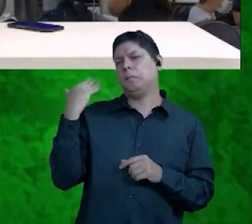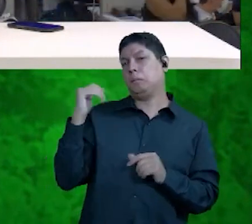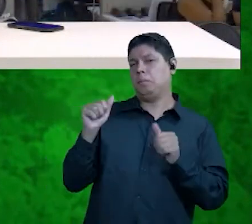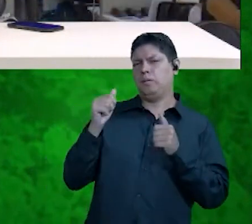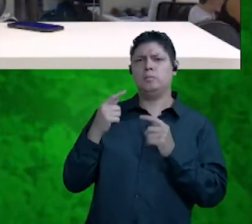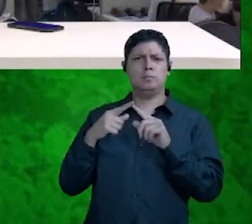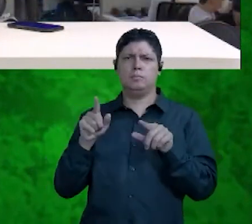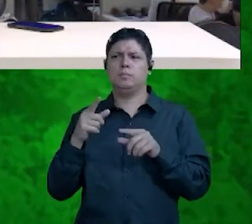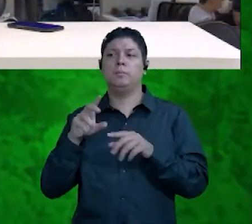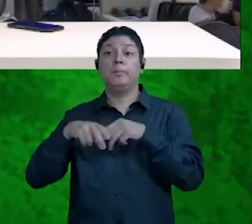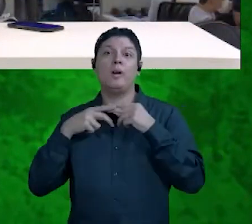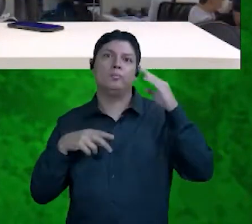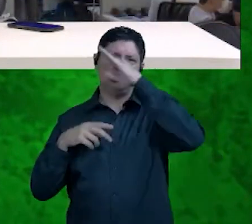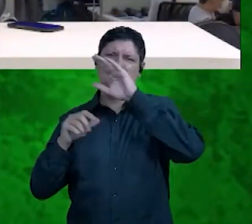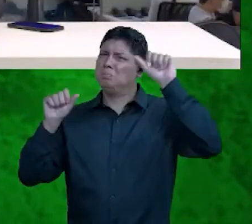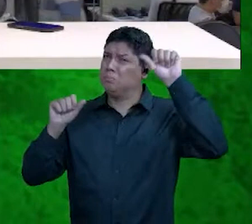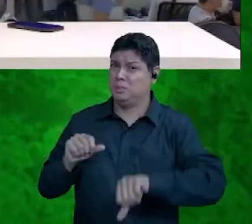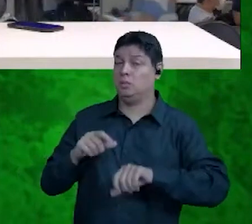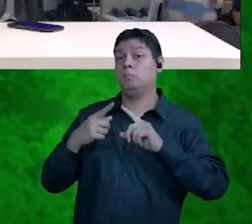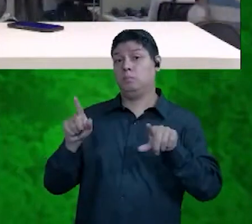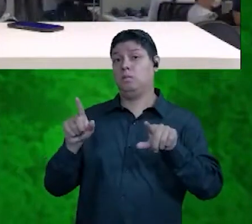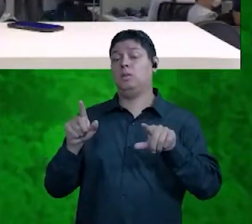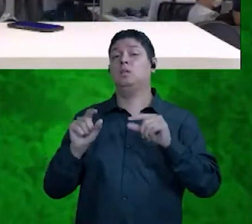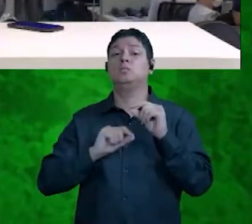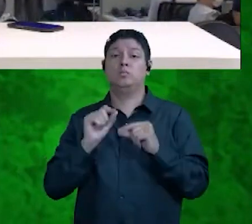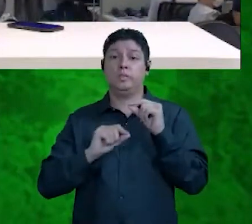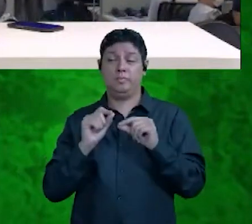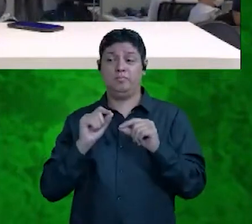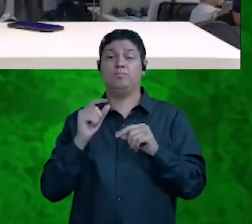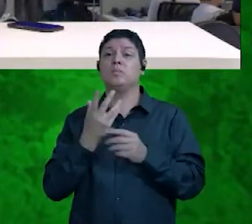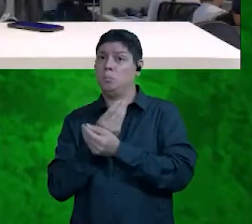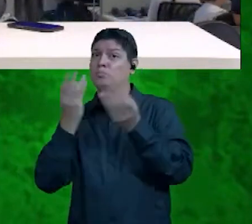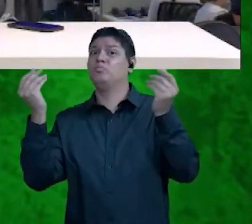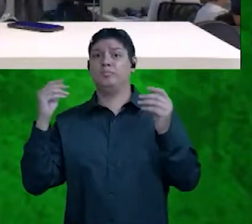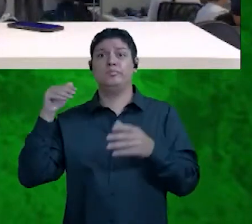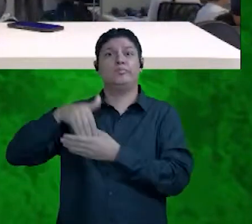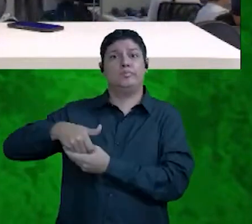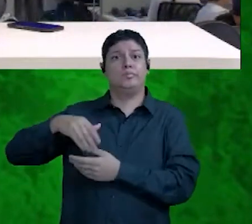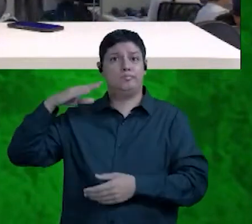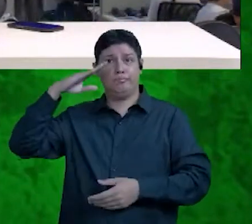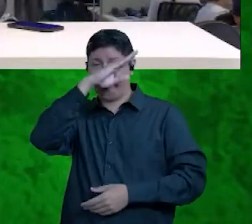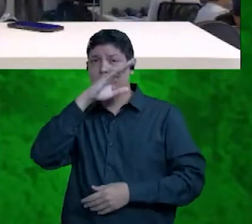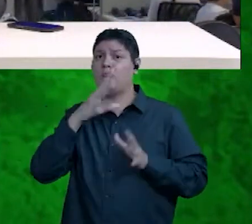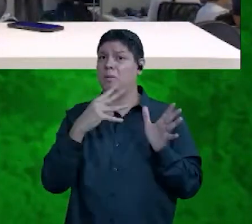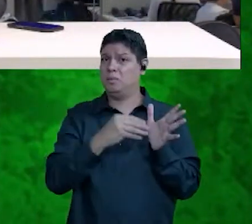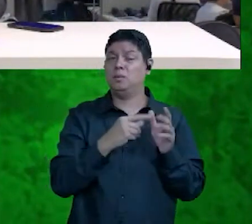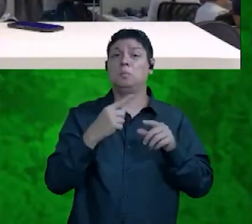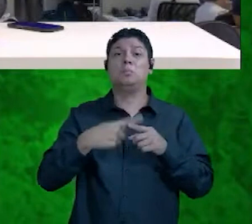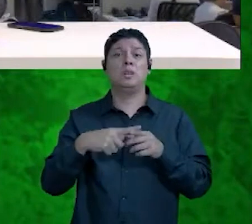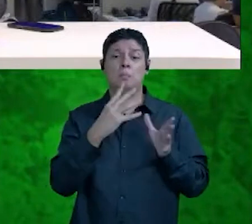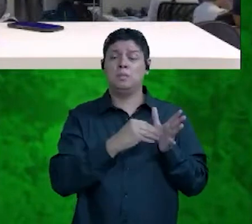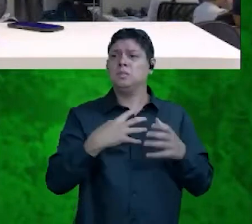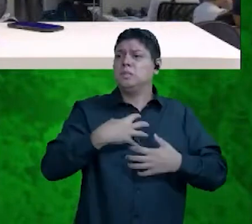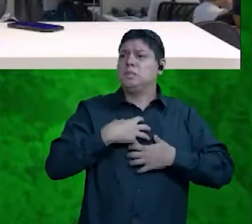na Amazônia? Porque o nosso povo amazônico se sentiu completamente abandonado. E o Bolsonaro não fez nada, mas fez o quê?